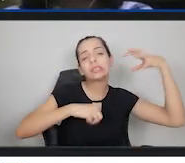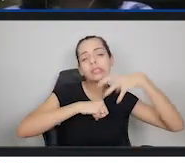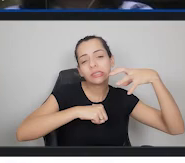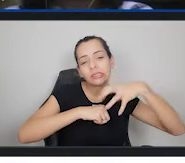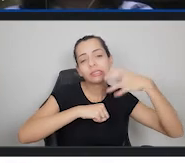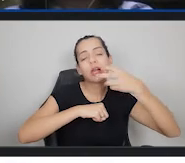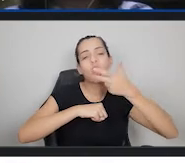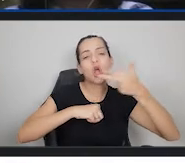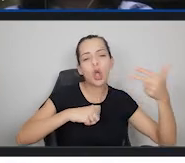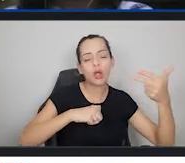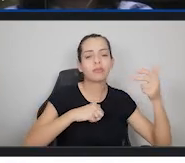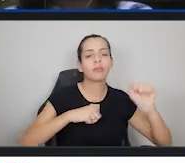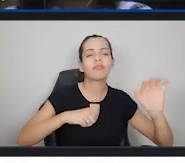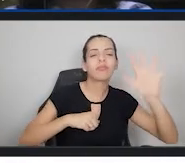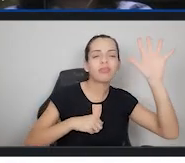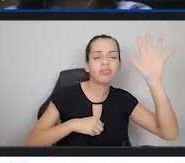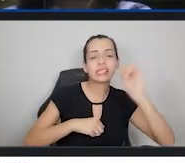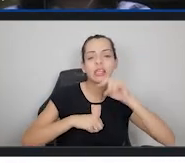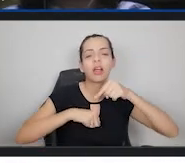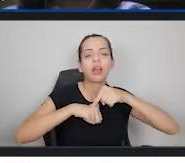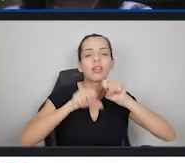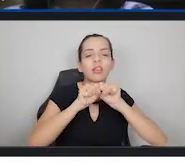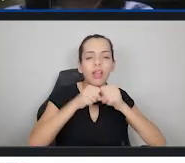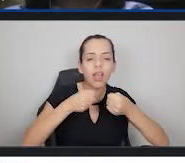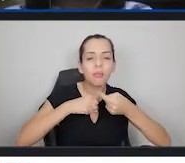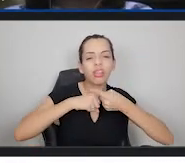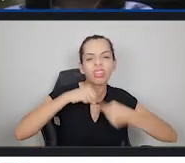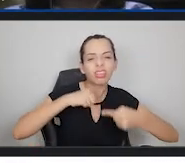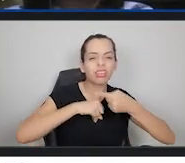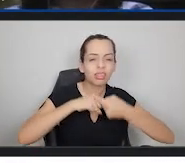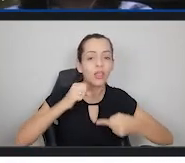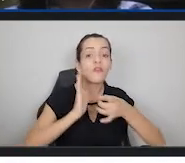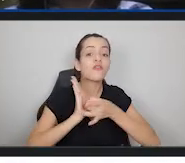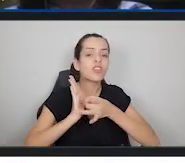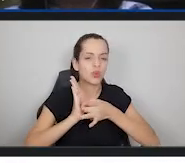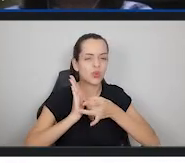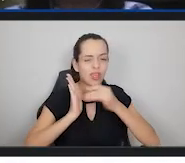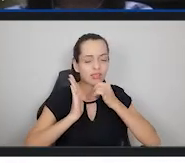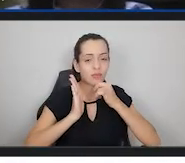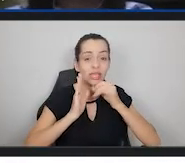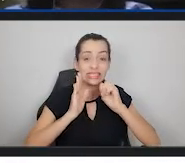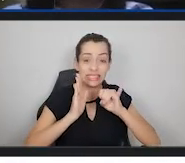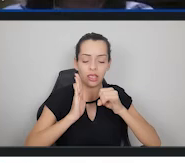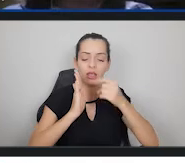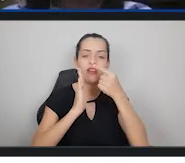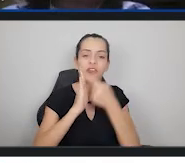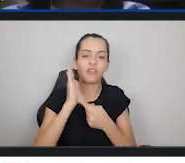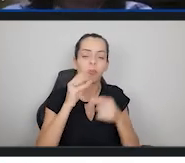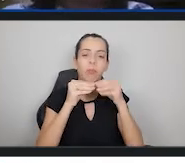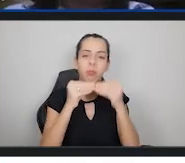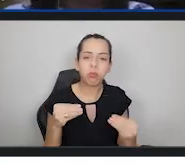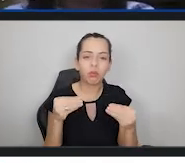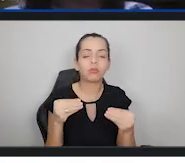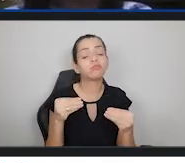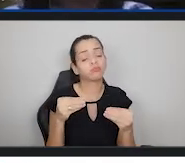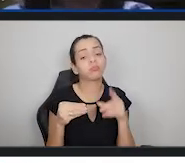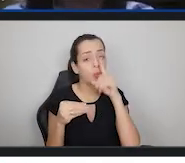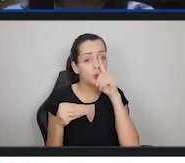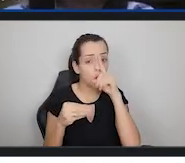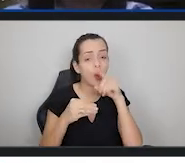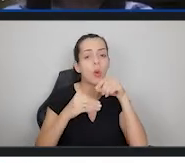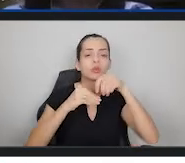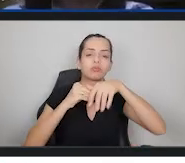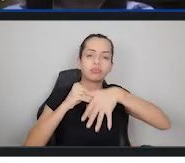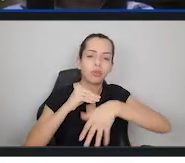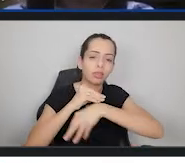Claro que isso depende muito da condição de umidade do ar, da poluição. Se o isolador estiver sujo, ele pode dar passagem. Se eu tiver